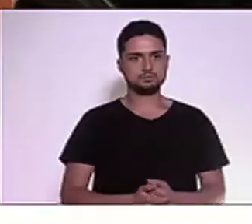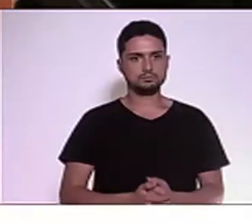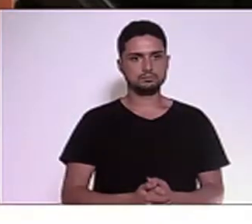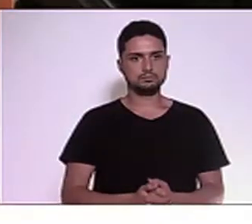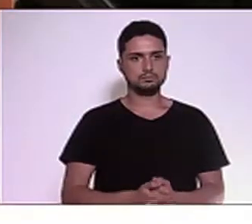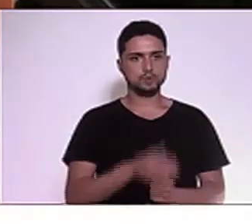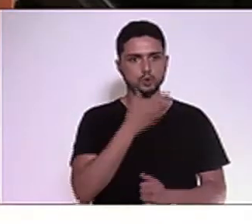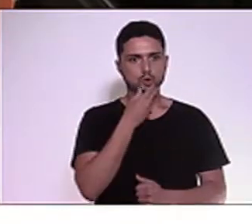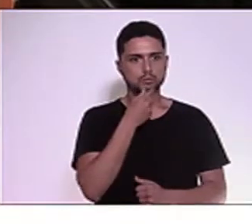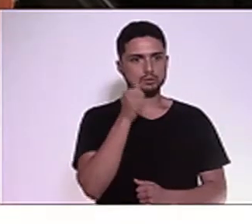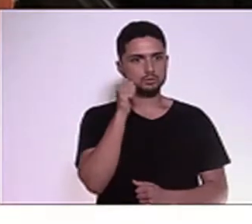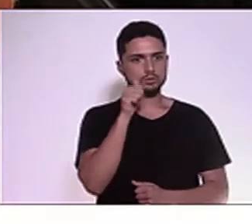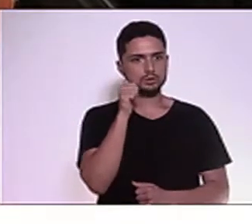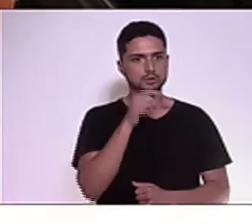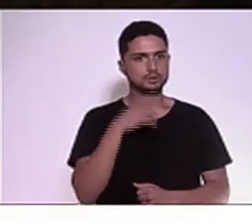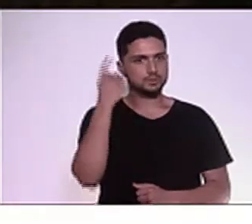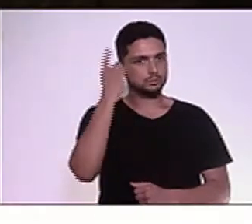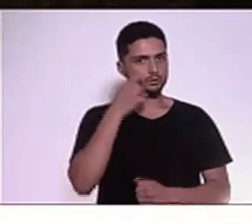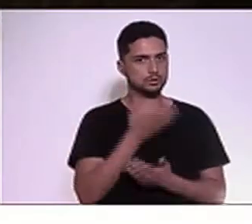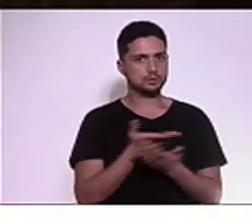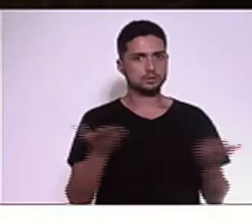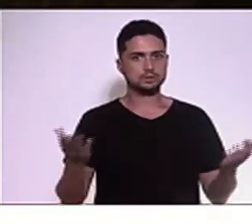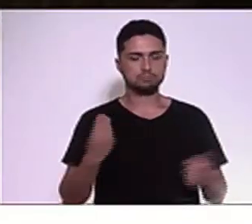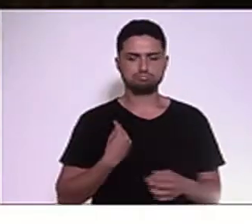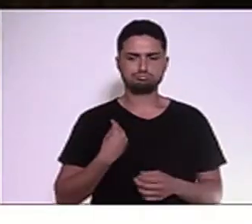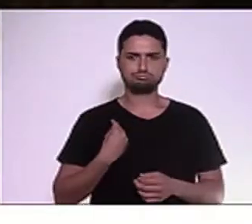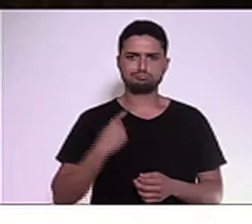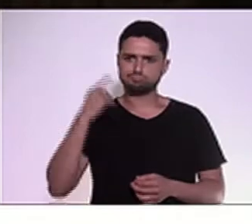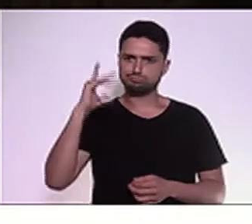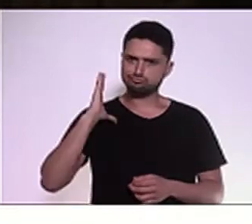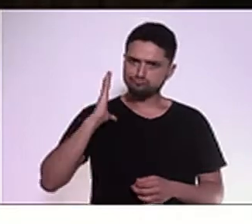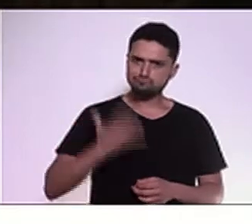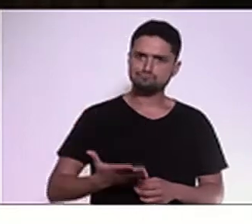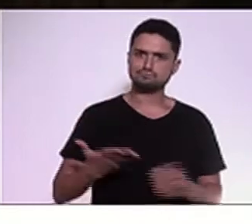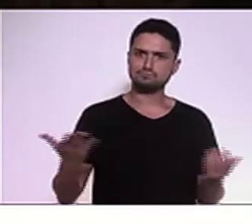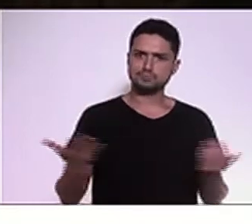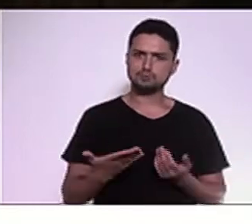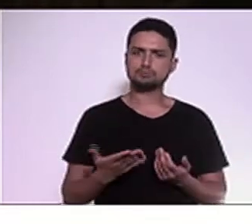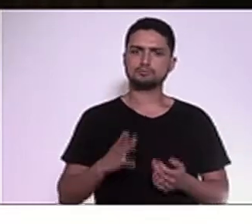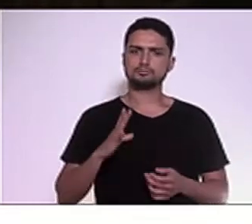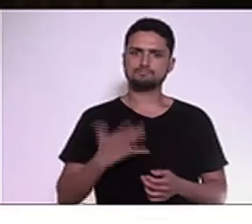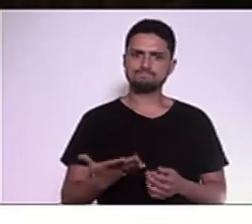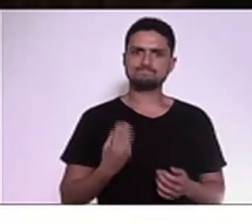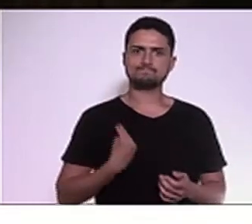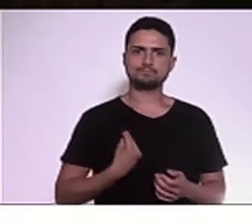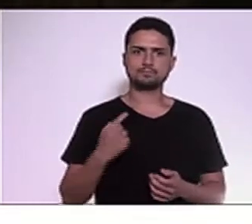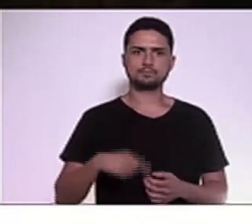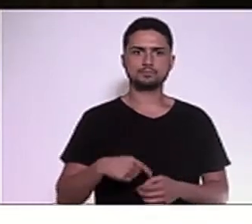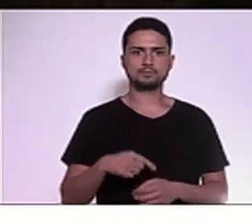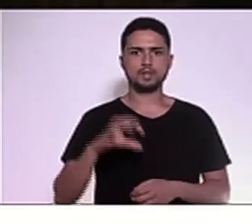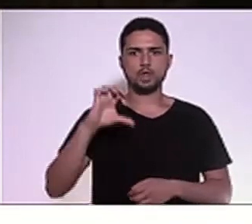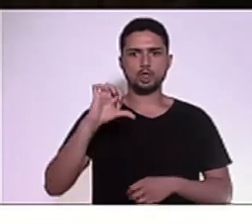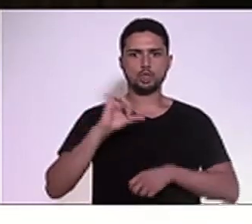Senhoras e senhores deputados e deputadas, resistente na noite de hoje, às